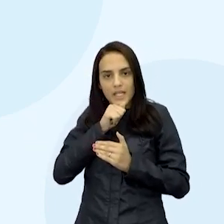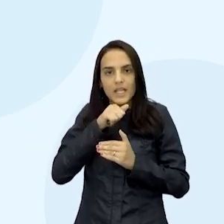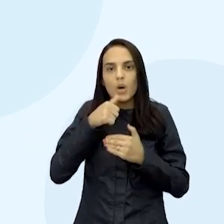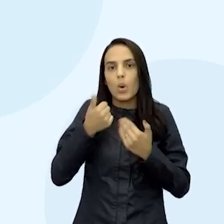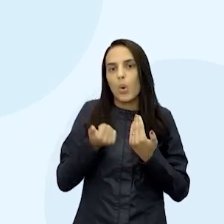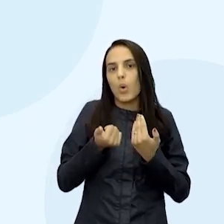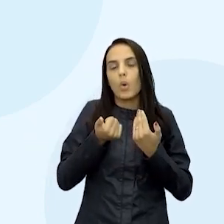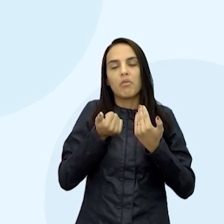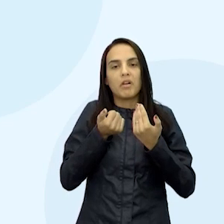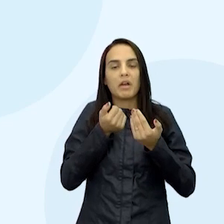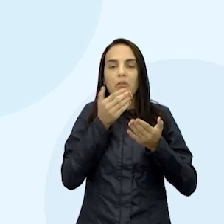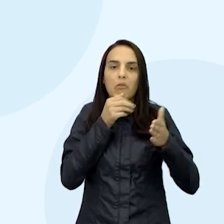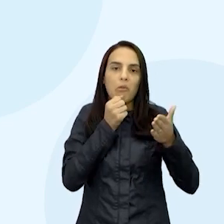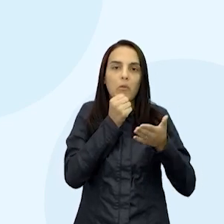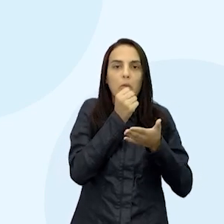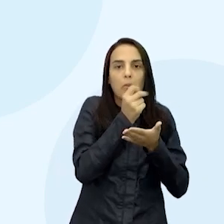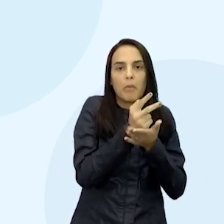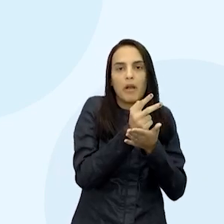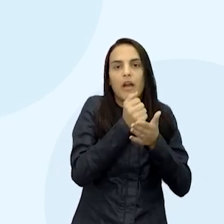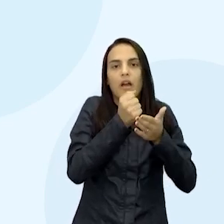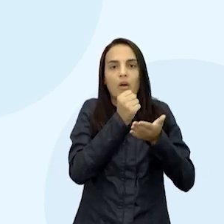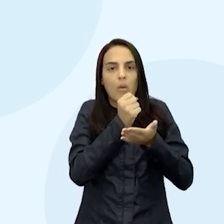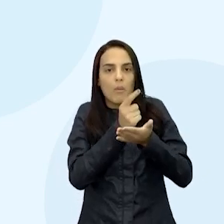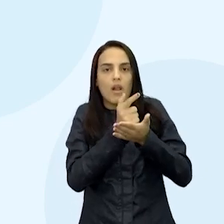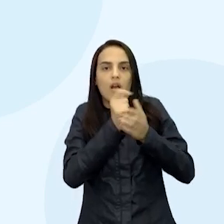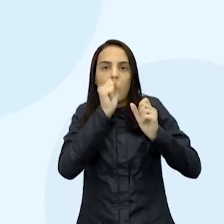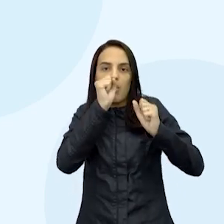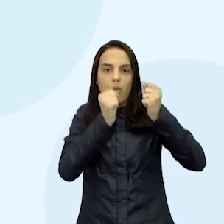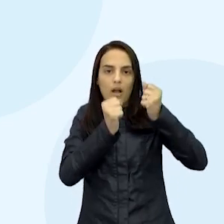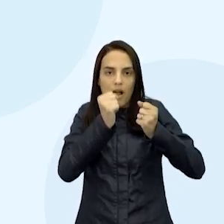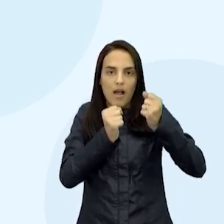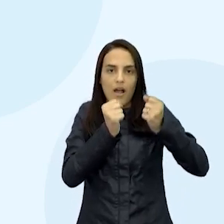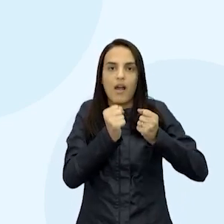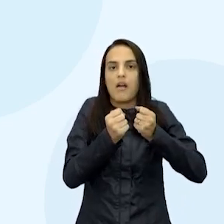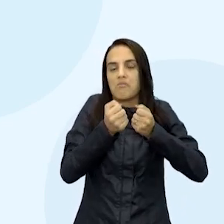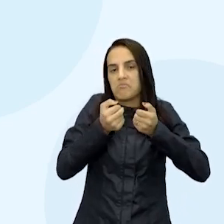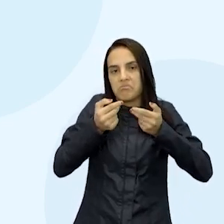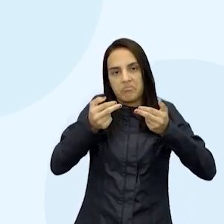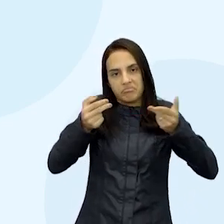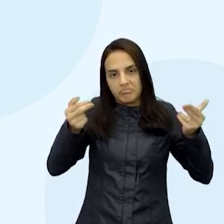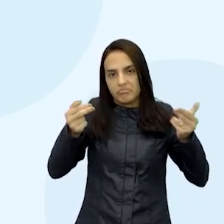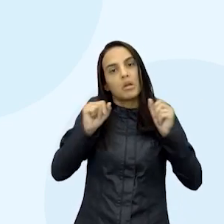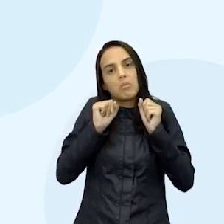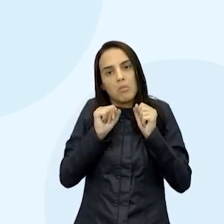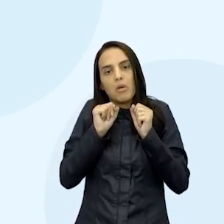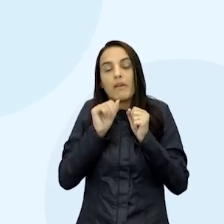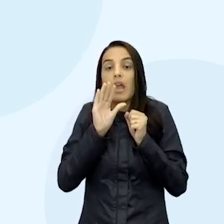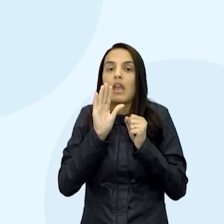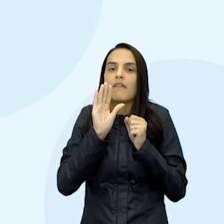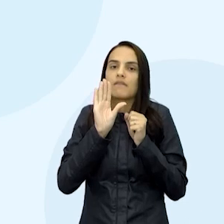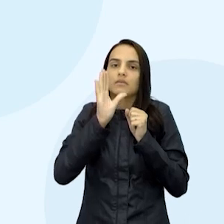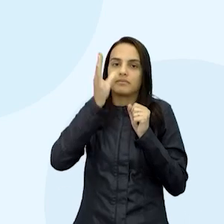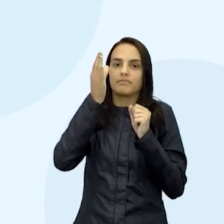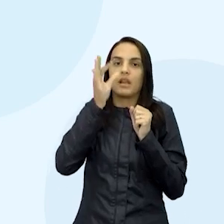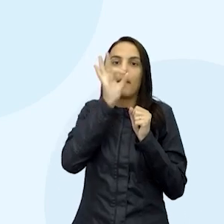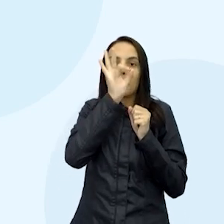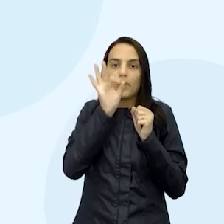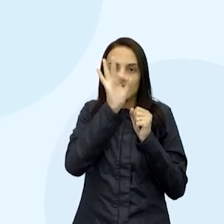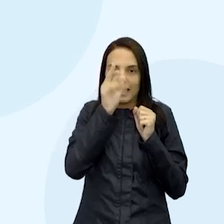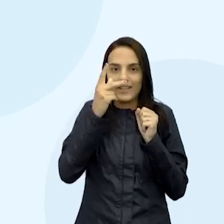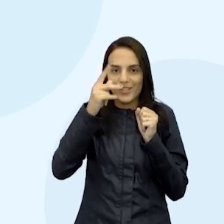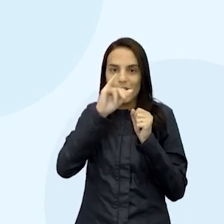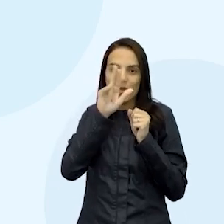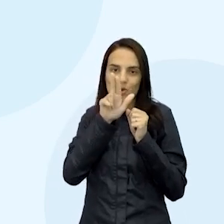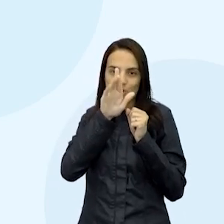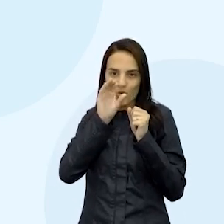um carro, mas é um valor alto, né? Pensando num prazo. Exatamente. E aí vão ver qual é a porcentagem que eles vão usar, a taxa que eles